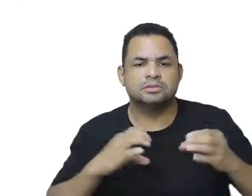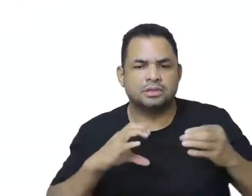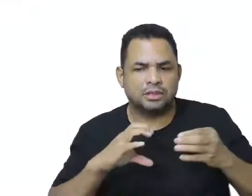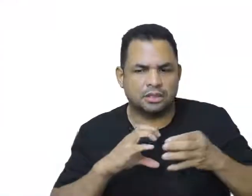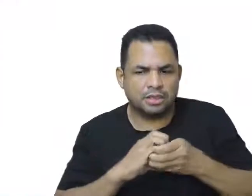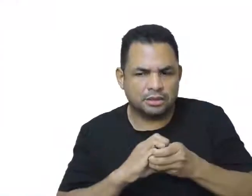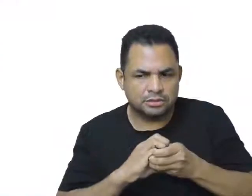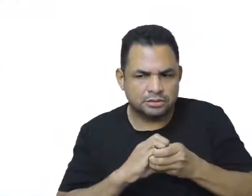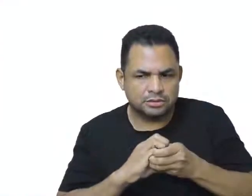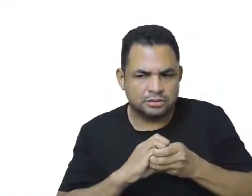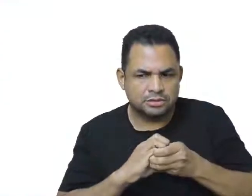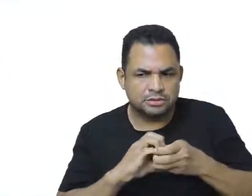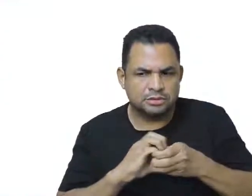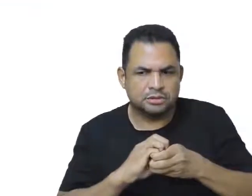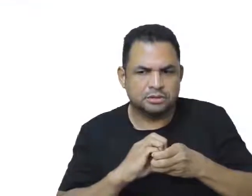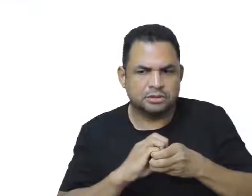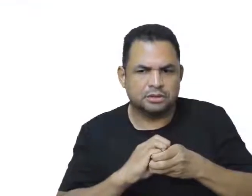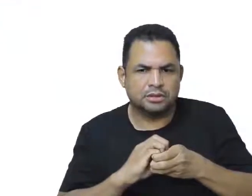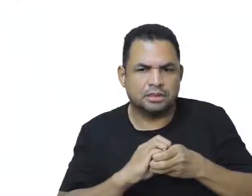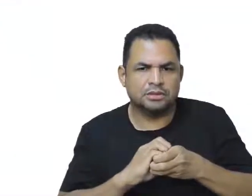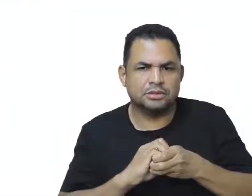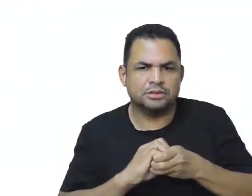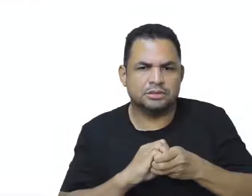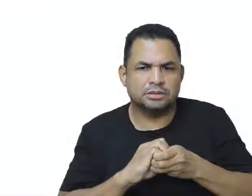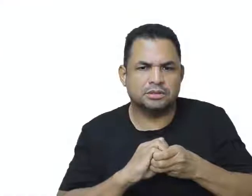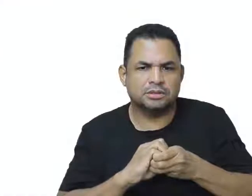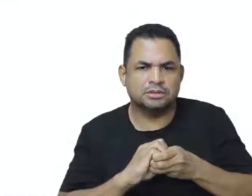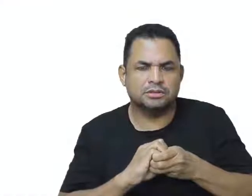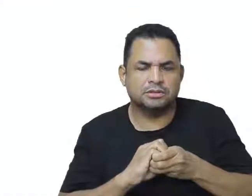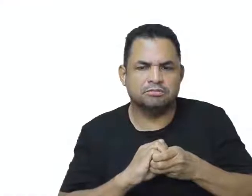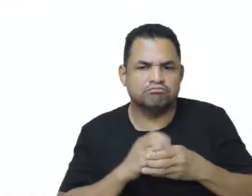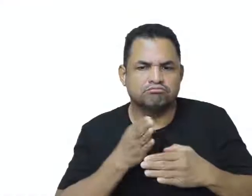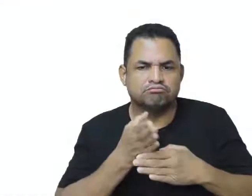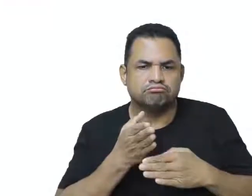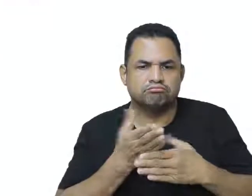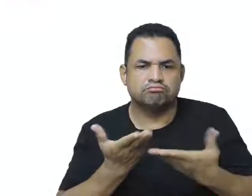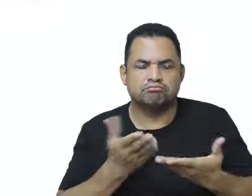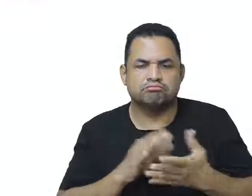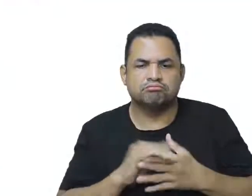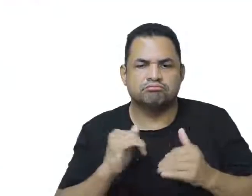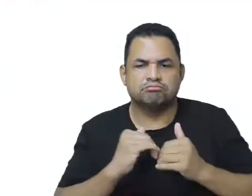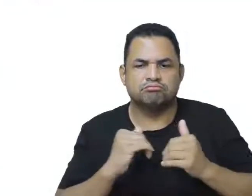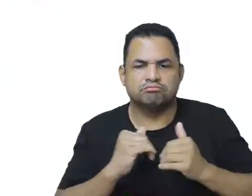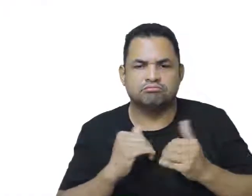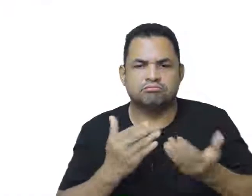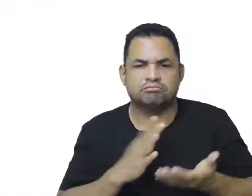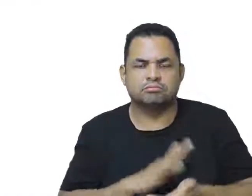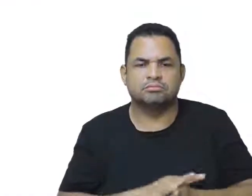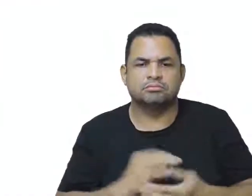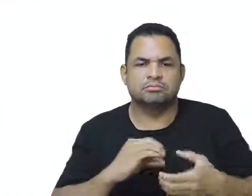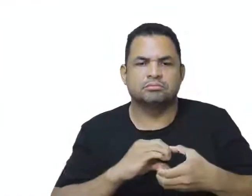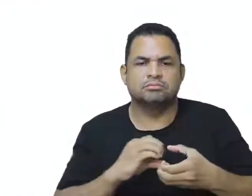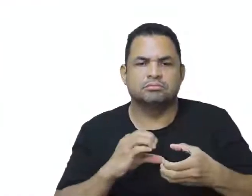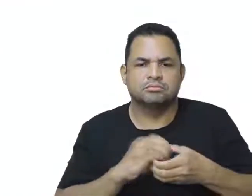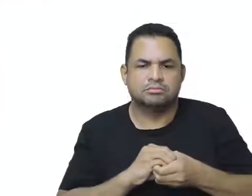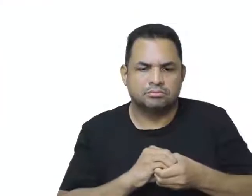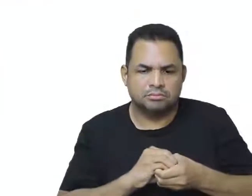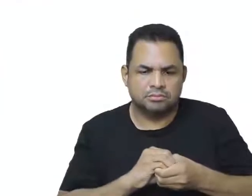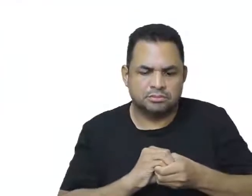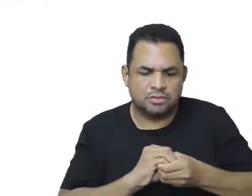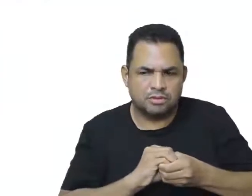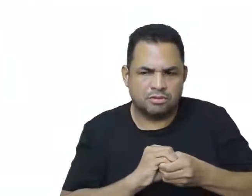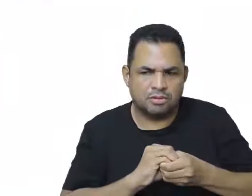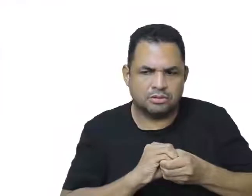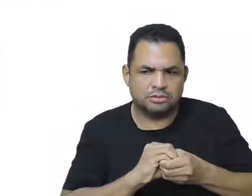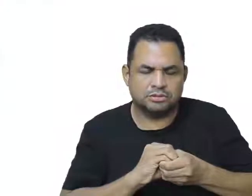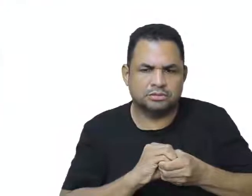encaixadinhas uma na outra, né, sem espaço, tá bom? Para que nada corra entre elas. Elas são tão